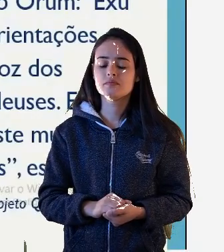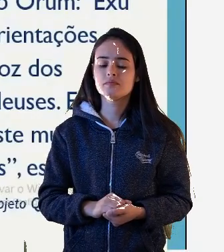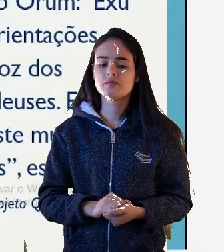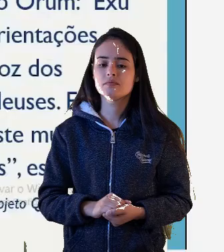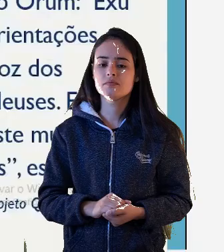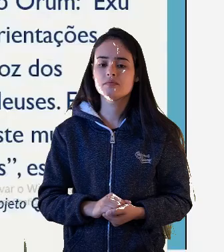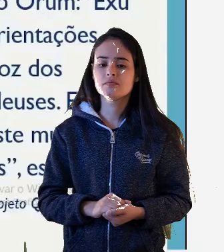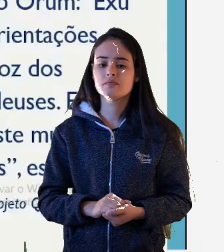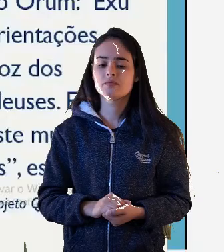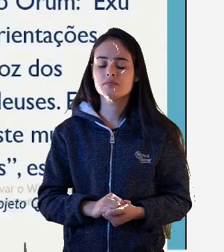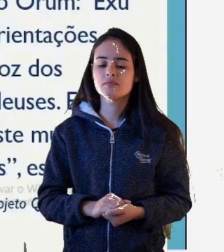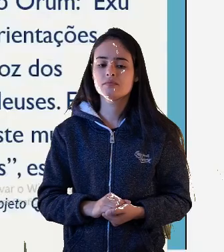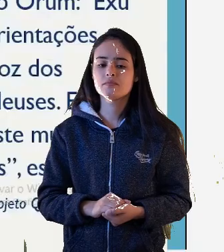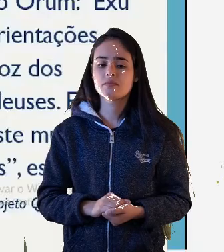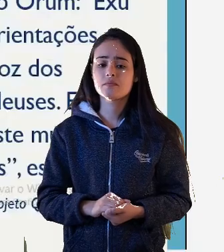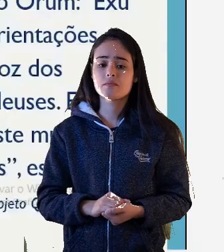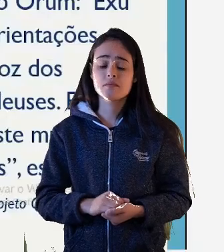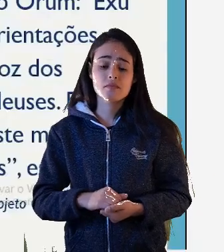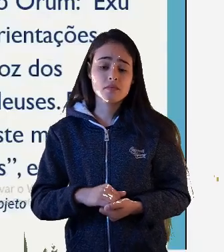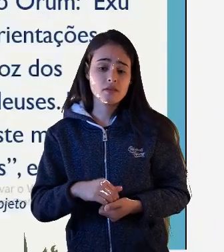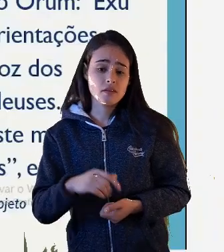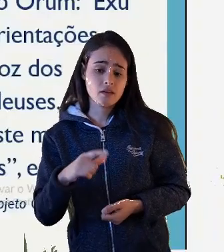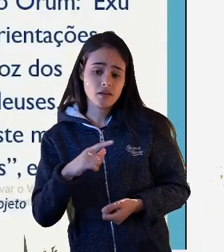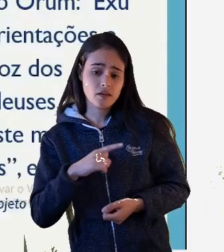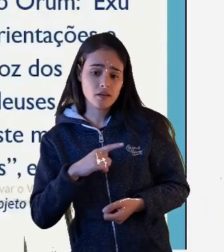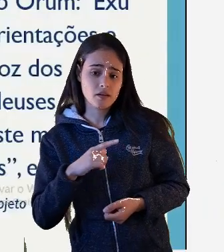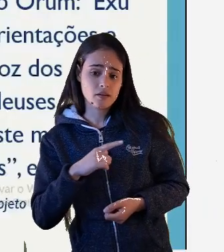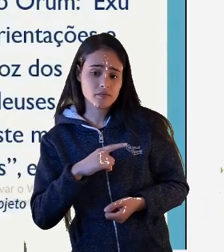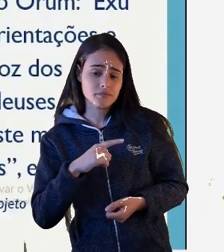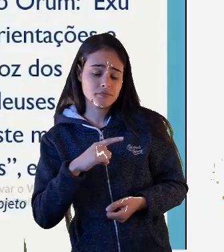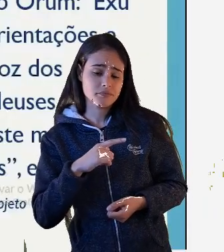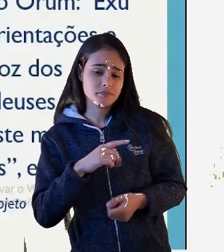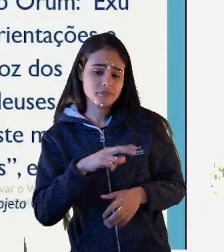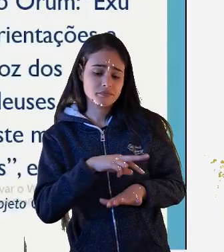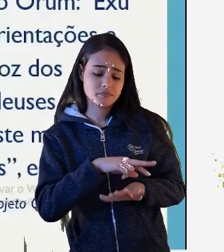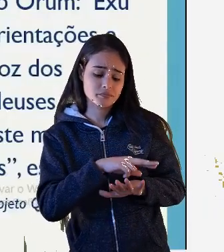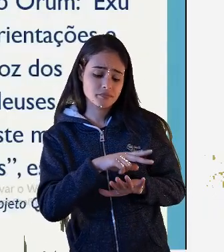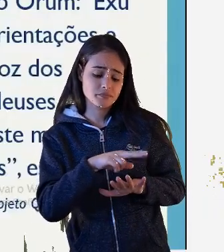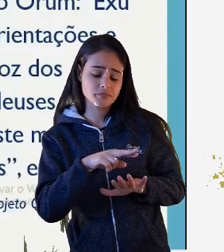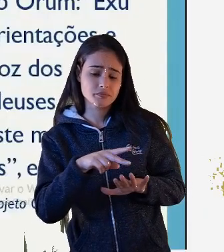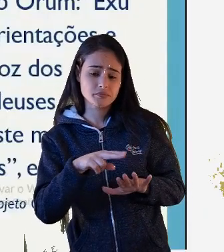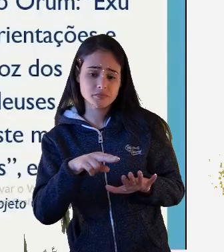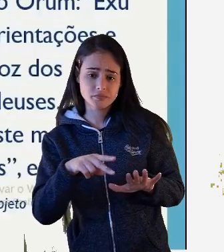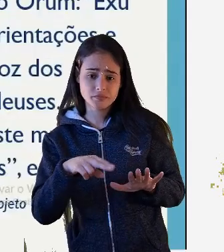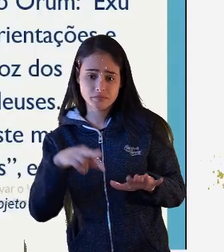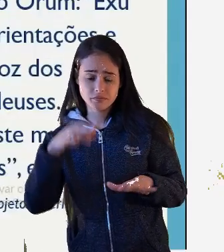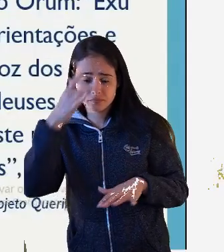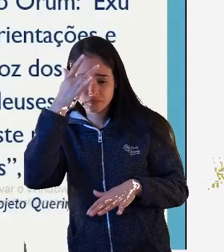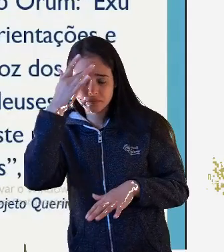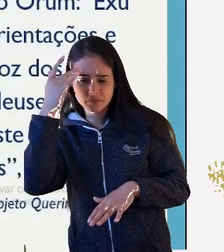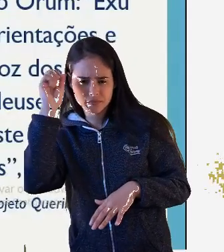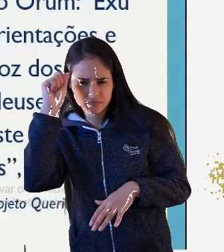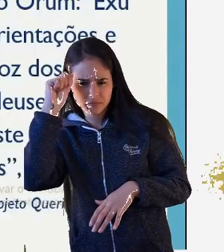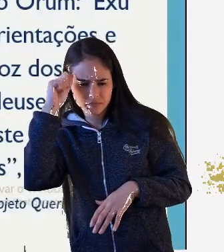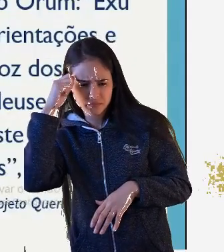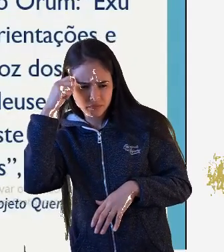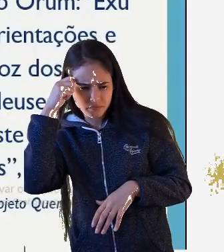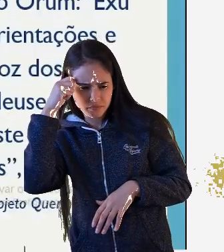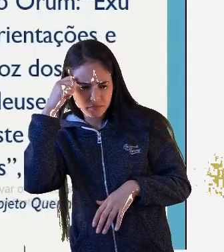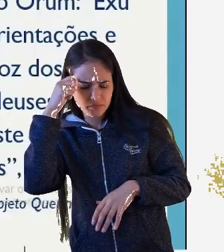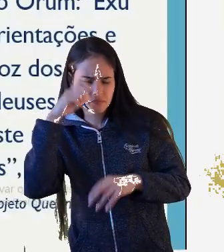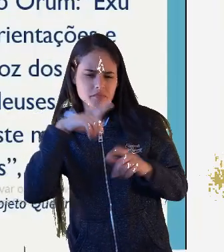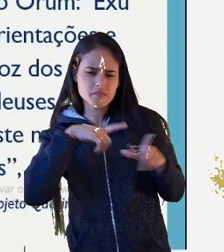né, e do disco dele, em alguns momentos, fala dessas temáticas ancestrais aí, afro-brasileiras,